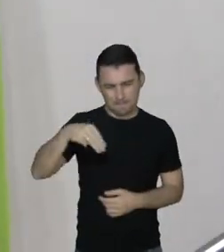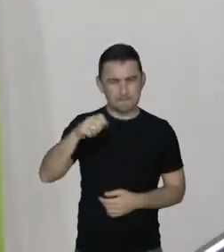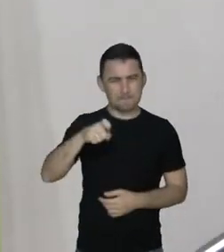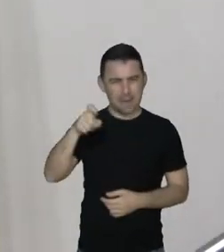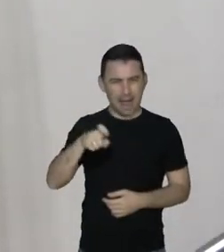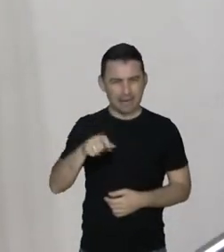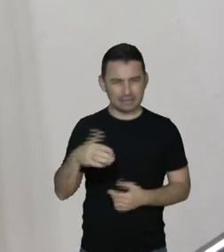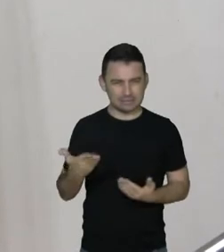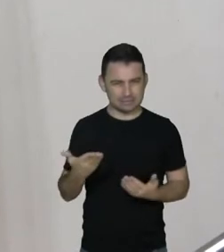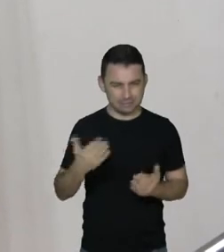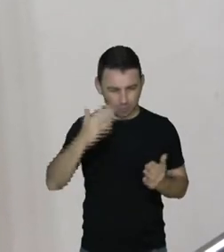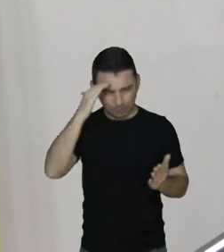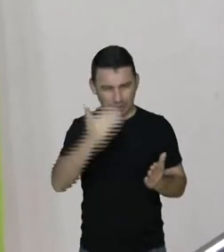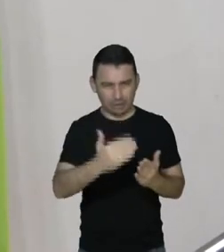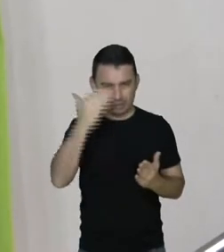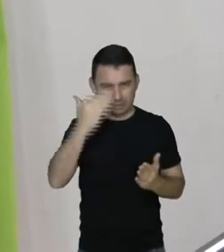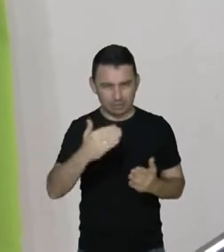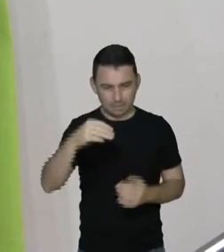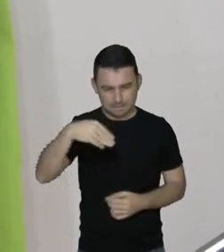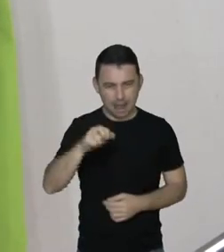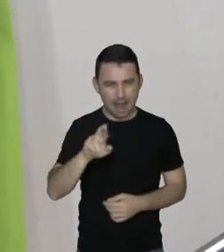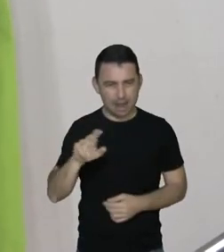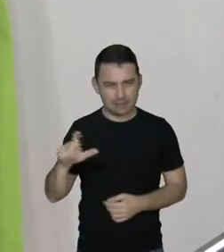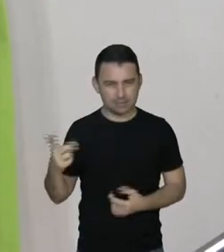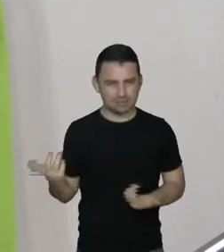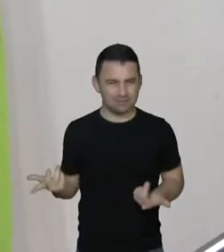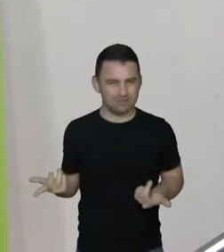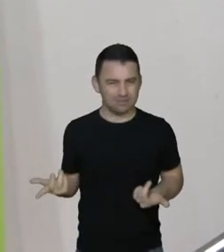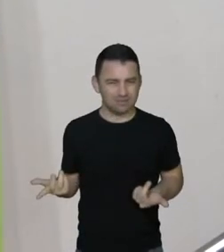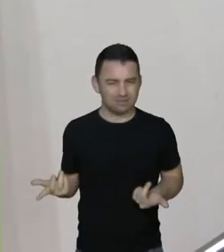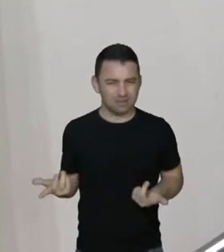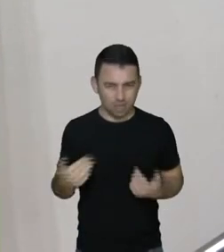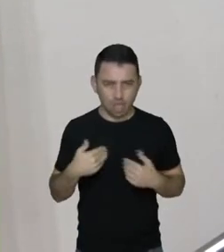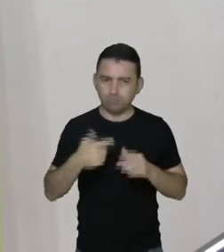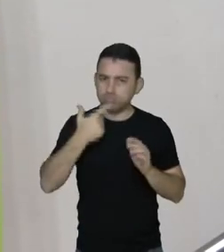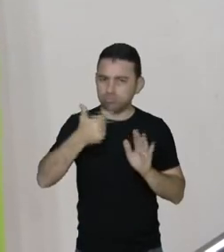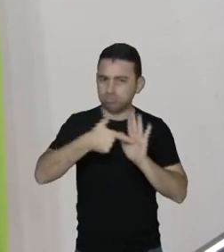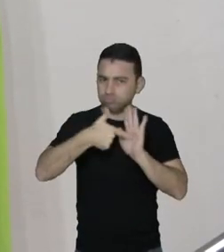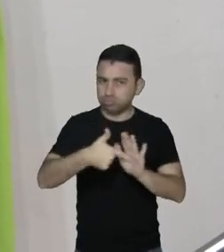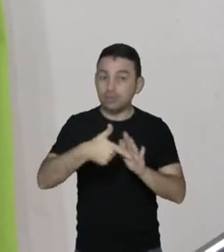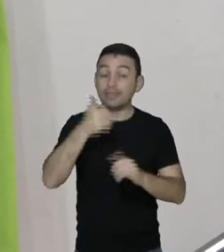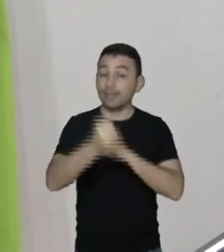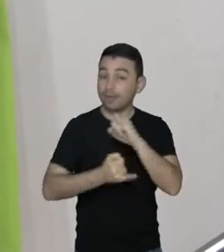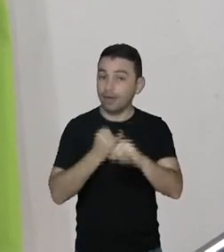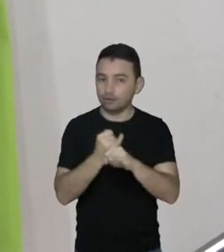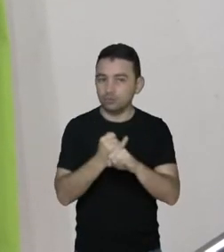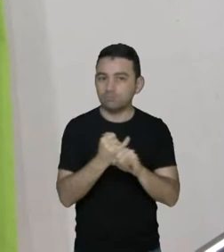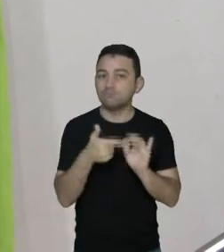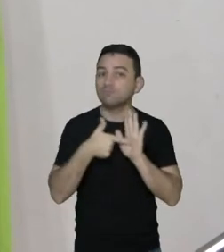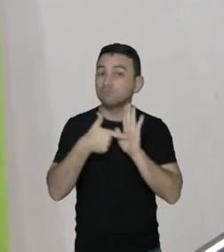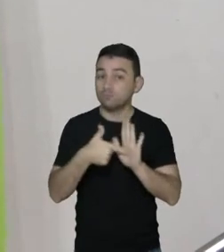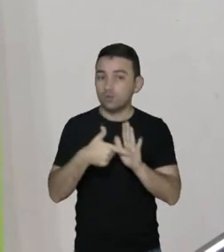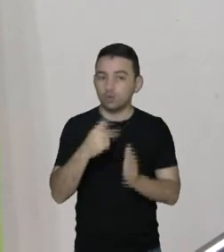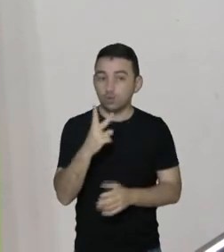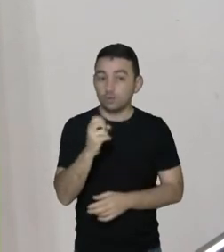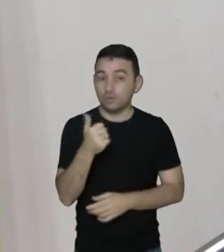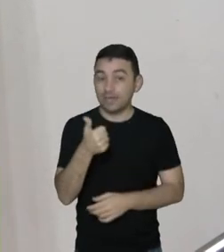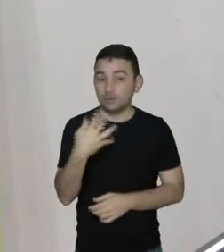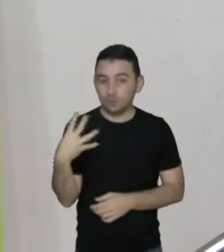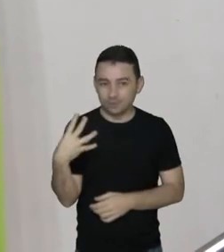princípio norteador da proposta curricular de Santa Catarina. Então, eu fiz uma denúncia e compartilhei na internet. Em 2014,